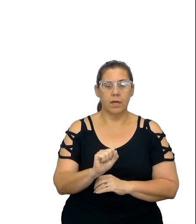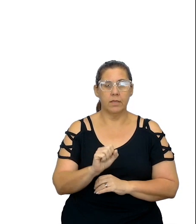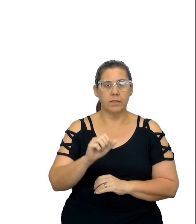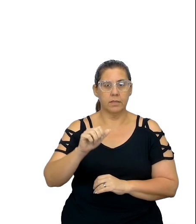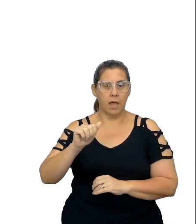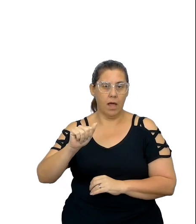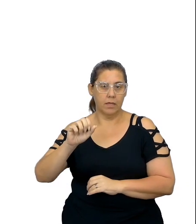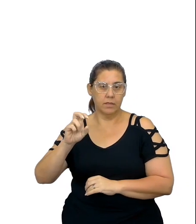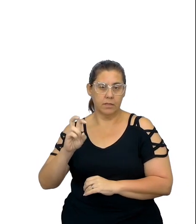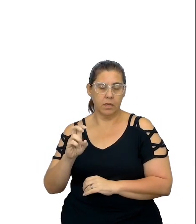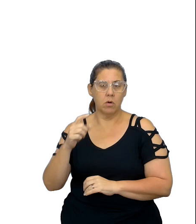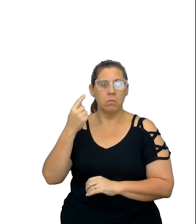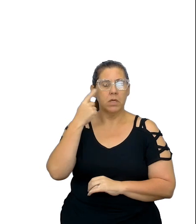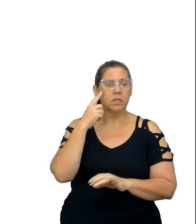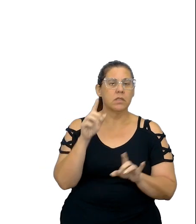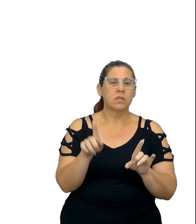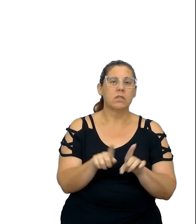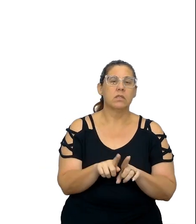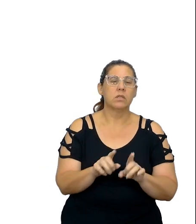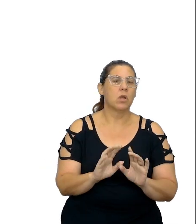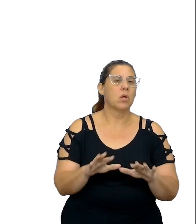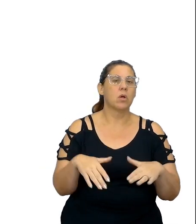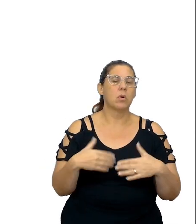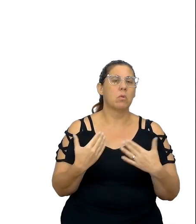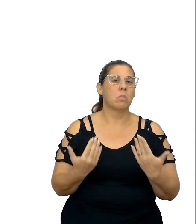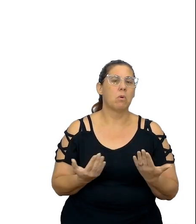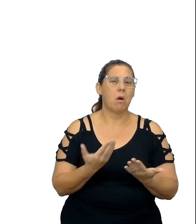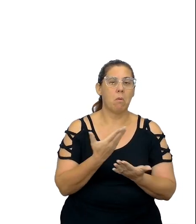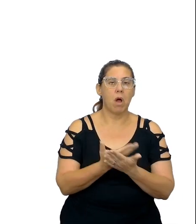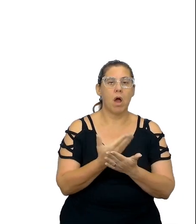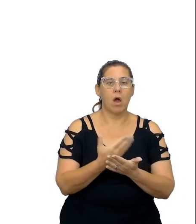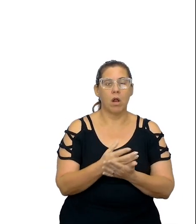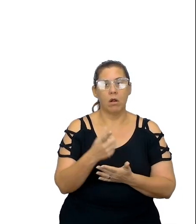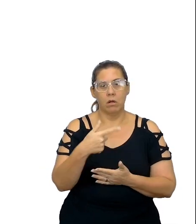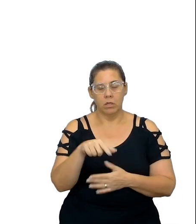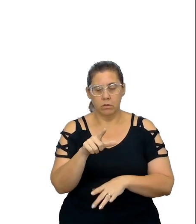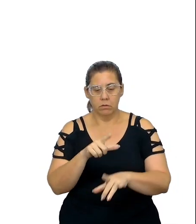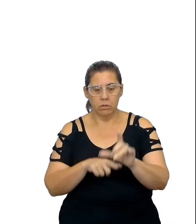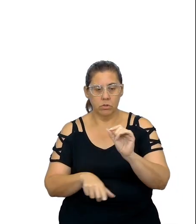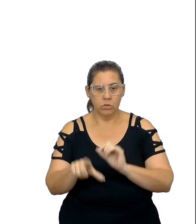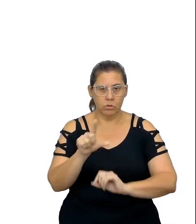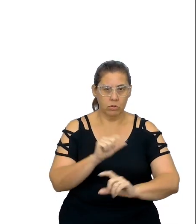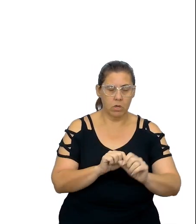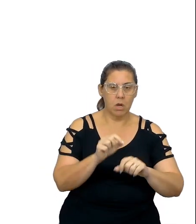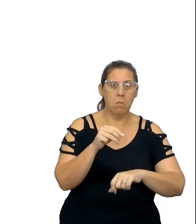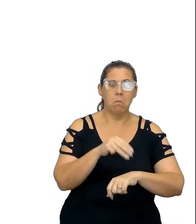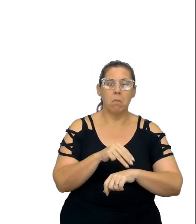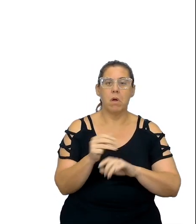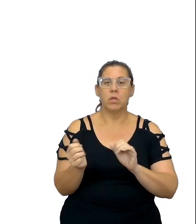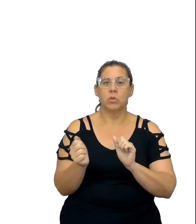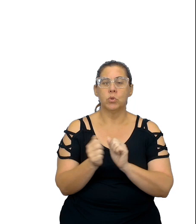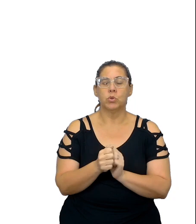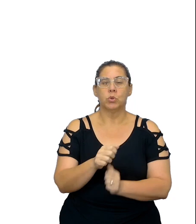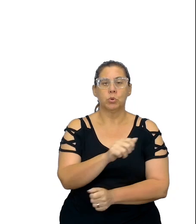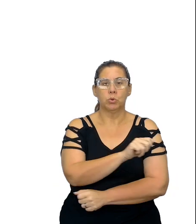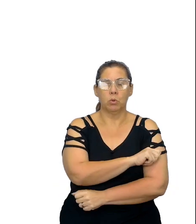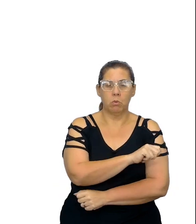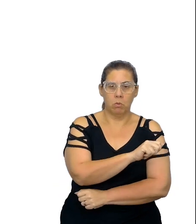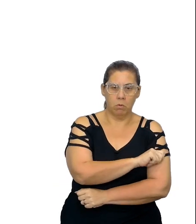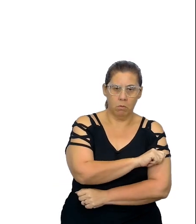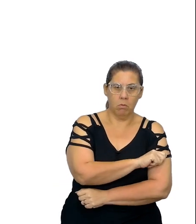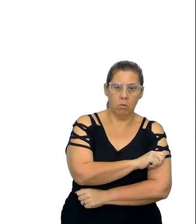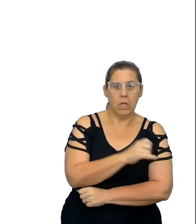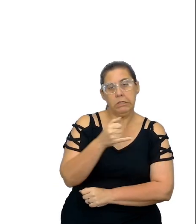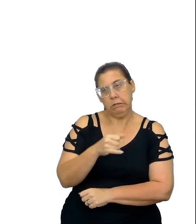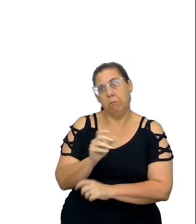né, também pensando em quais aulas que vocês vão selecionar, também o momento de junto com os seus pares, né,